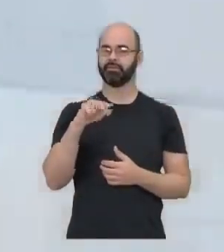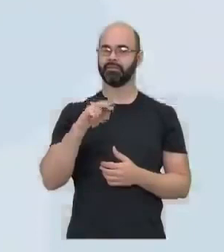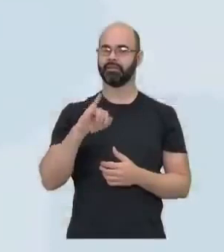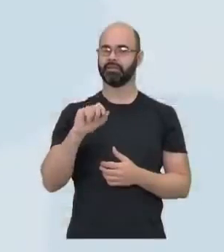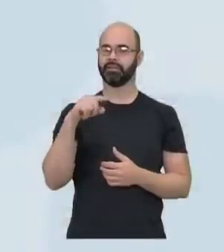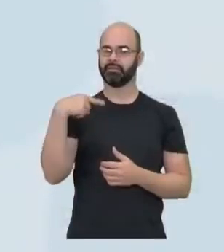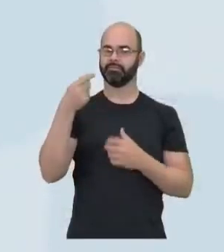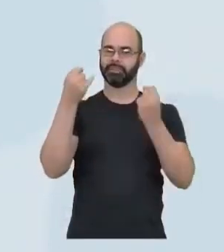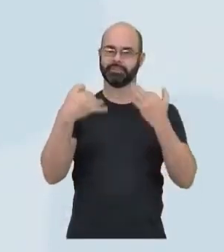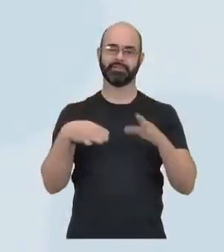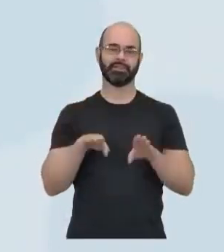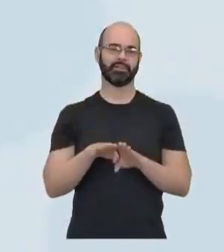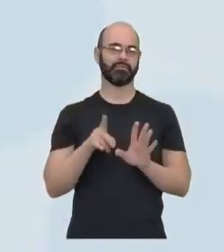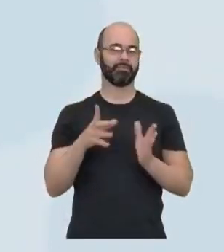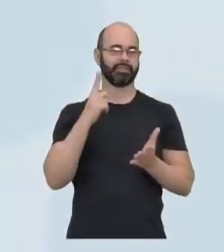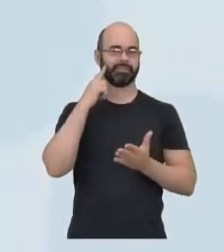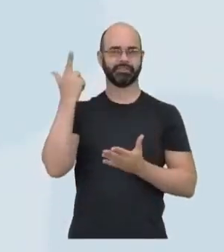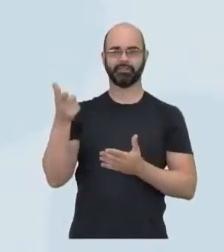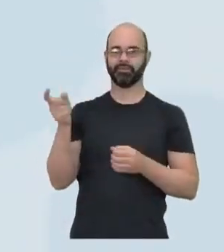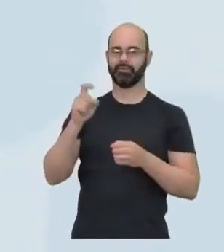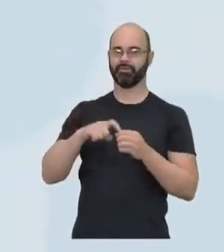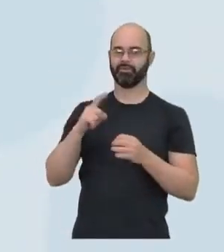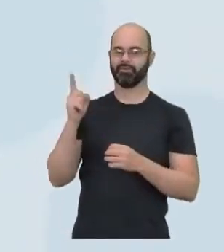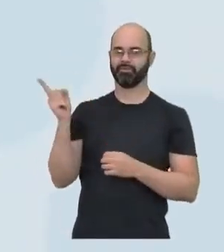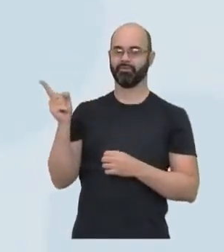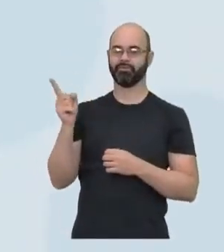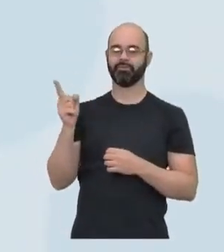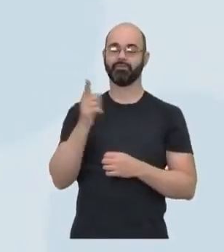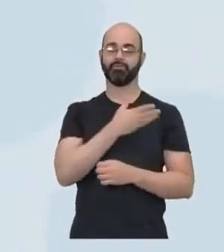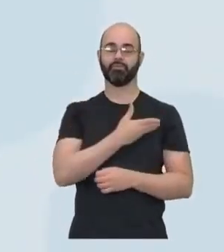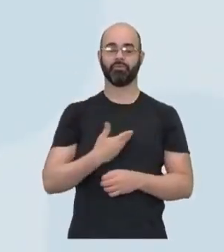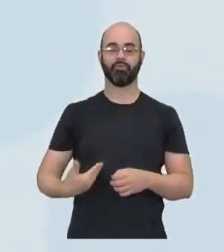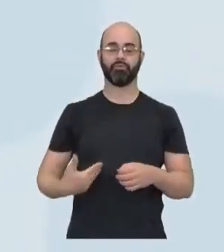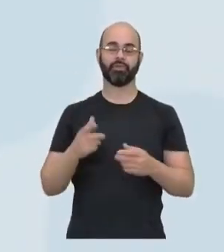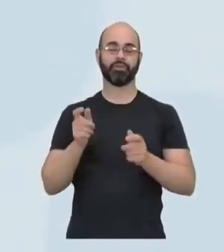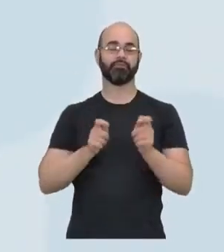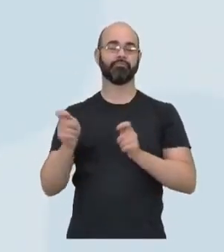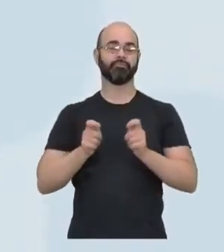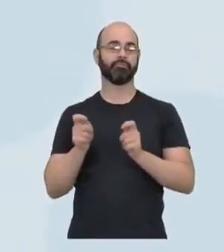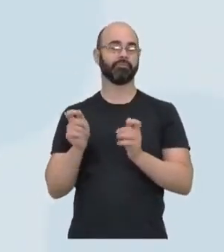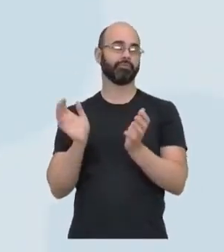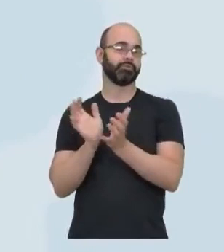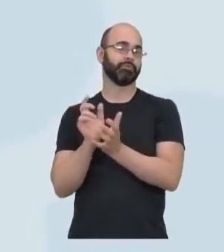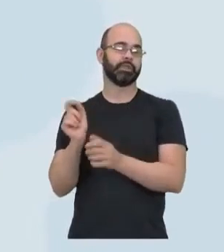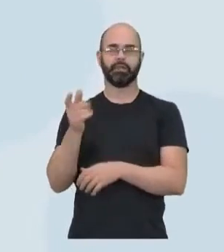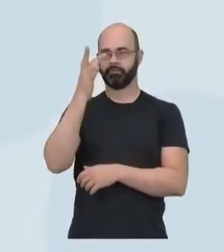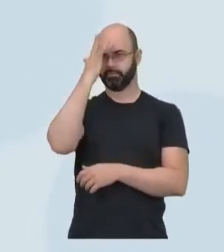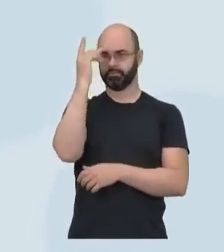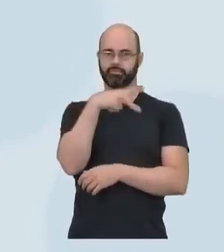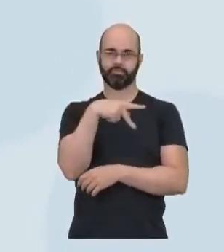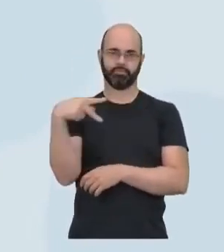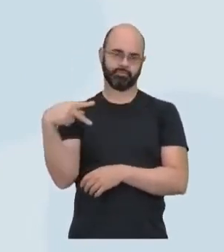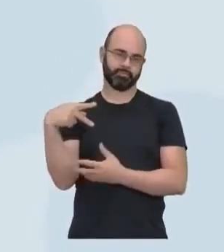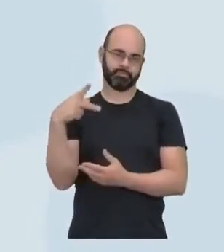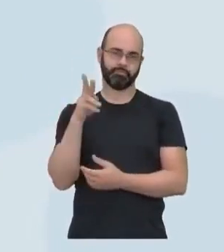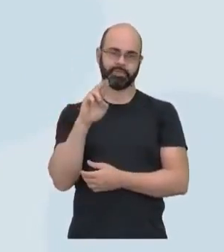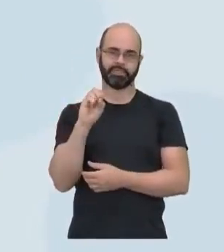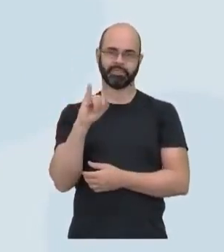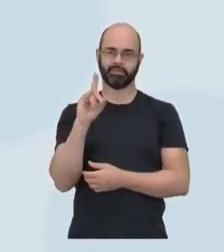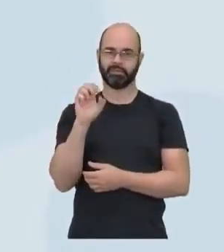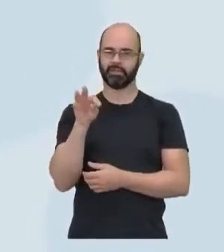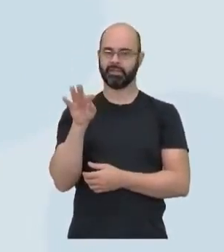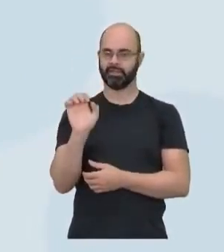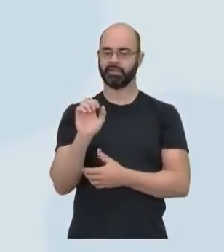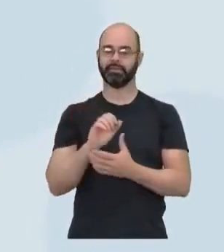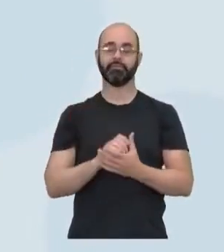esquema. Dá uma olhadinha. Então, o governo é quem administra. No Brasil, nós temos o presidente da República. O povo são as pessoas